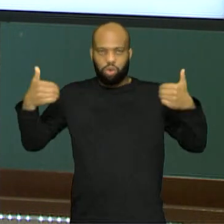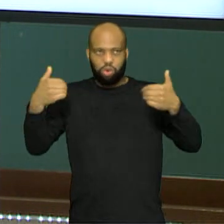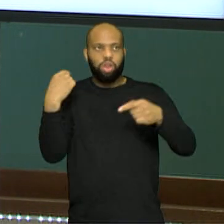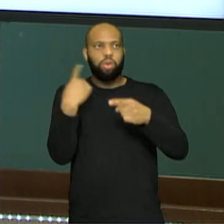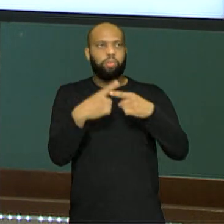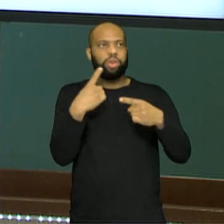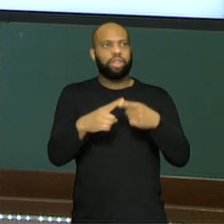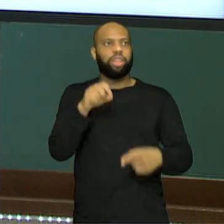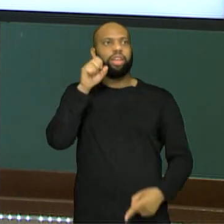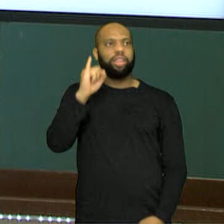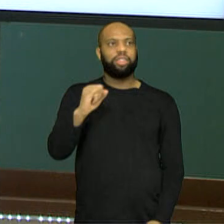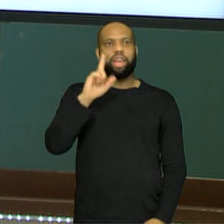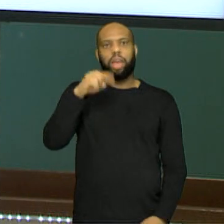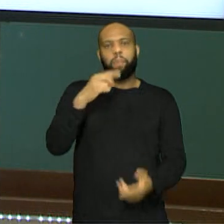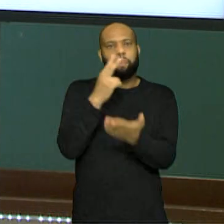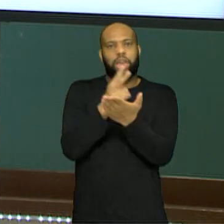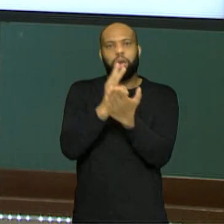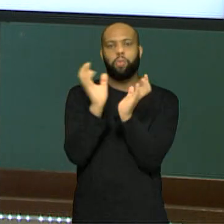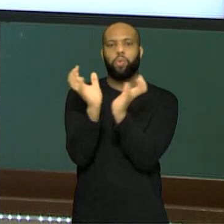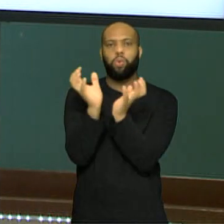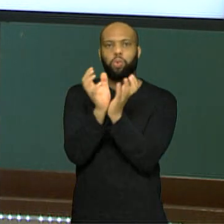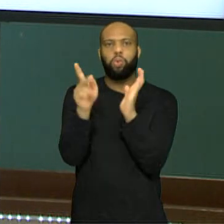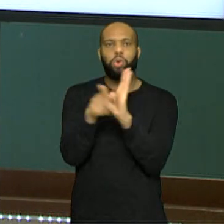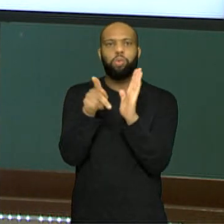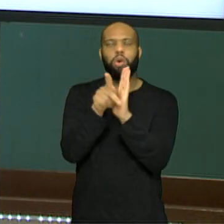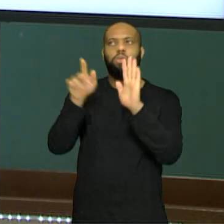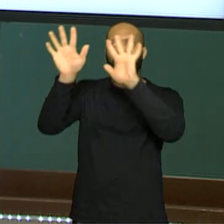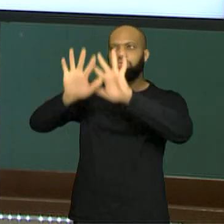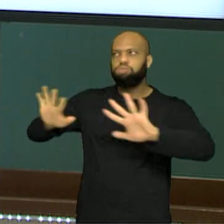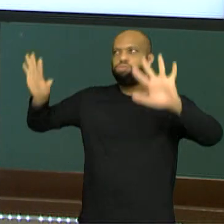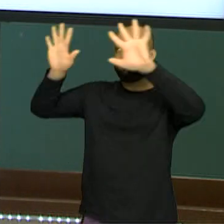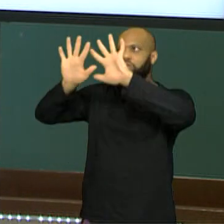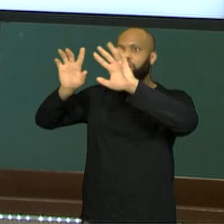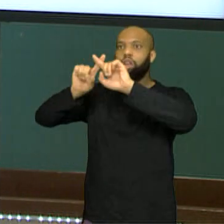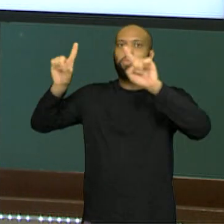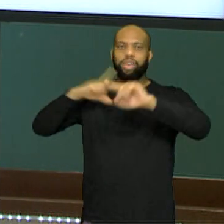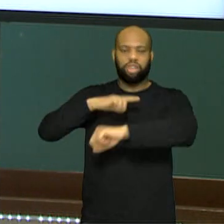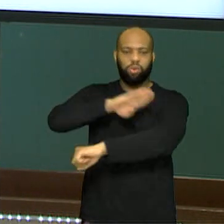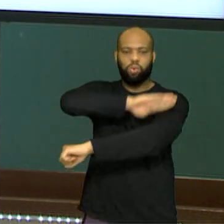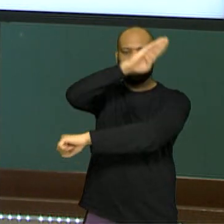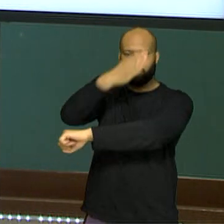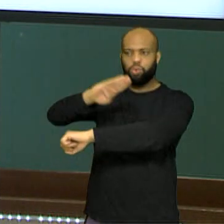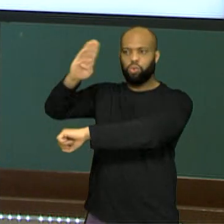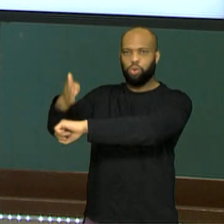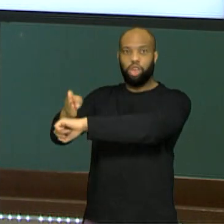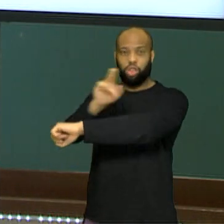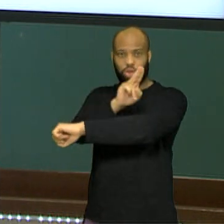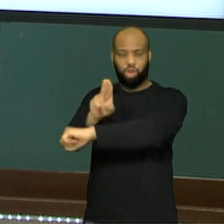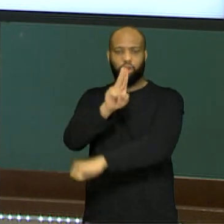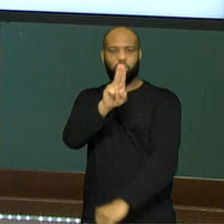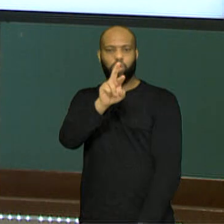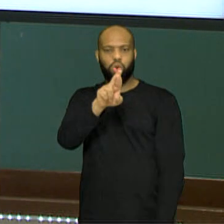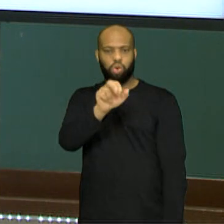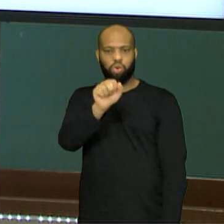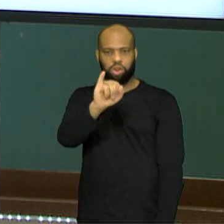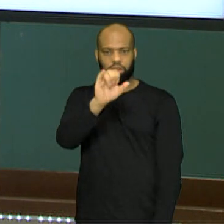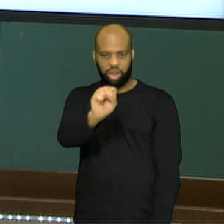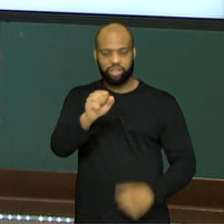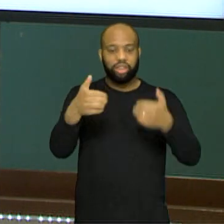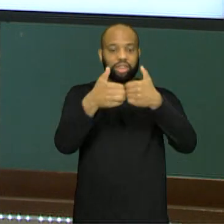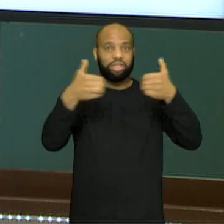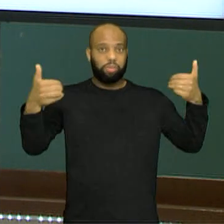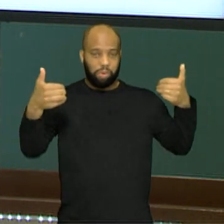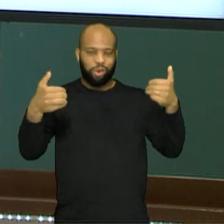gente for ver bem, é tudo o mesmo bloco continental. Mas os Montes Urais, eles acabaram separando